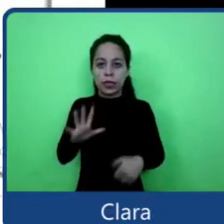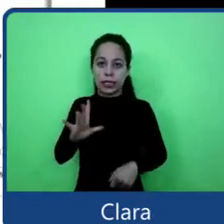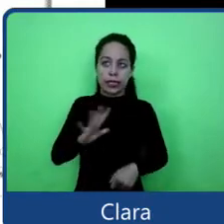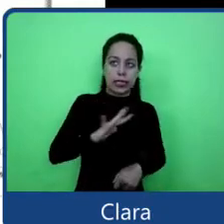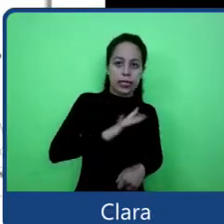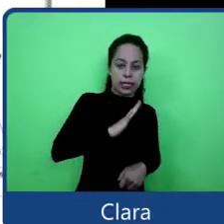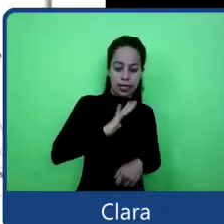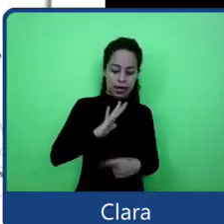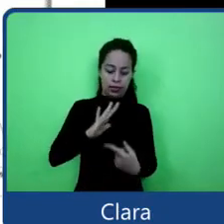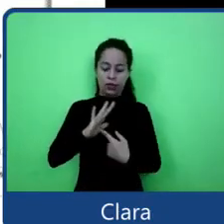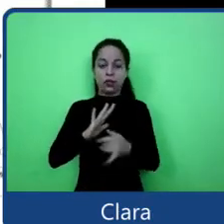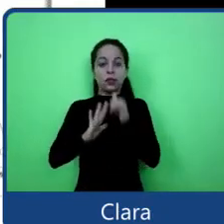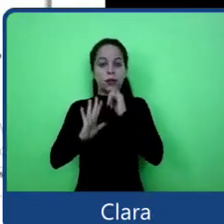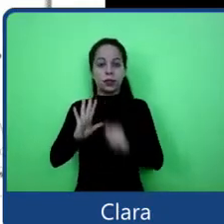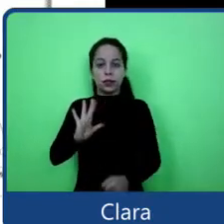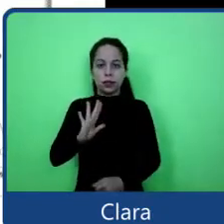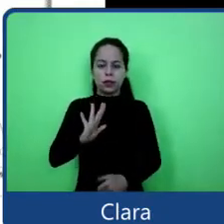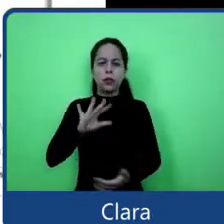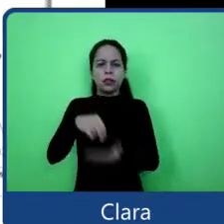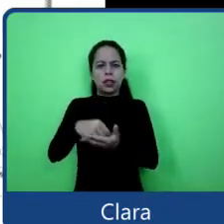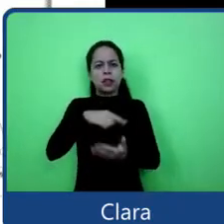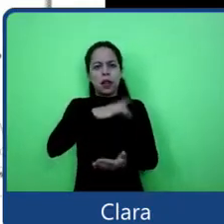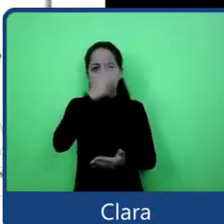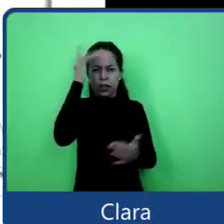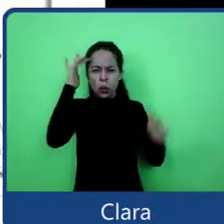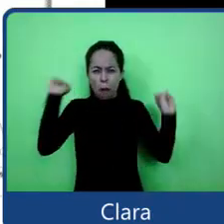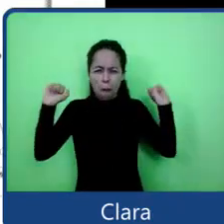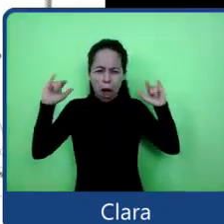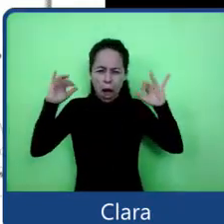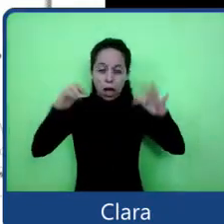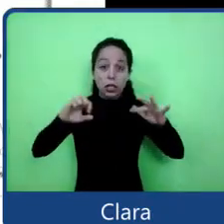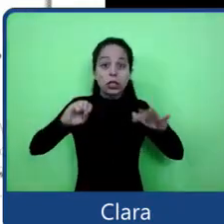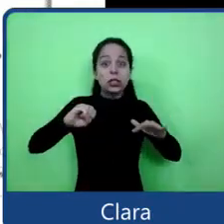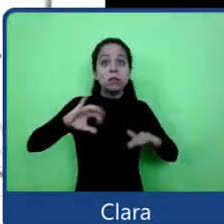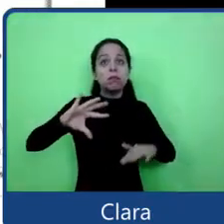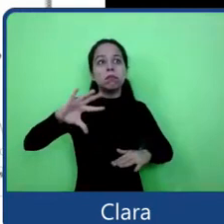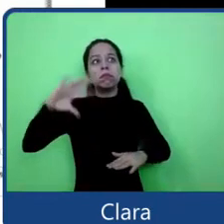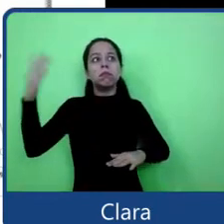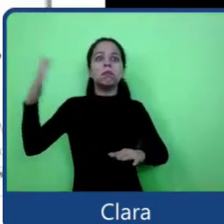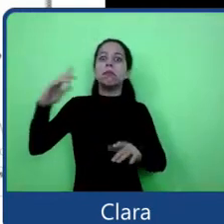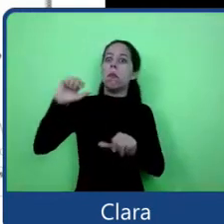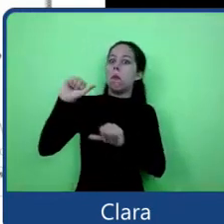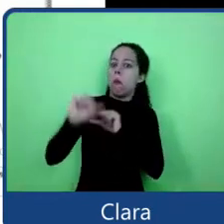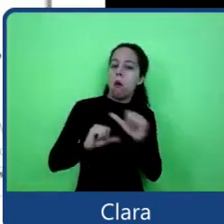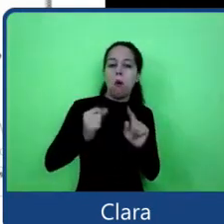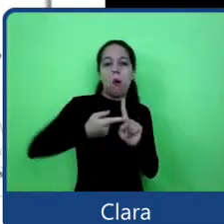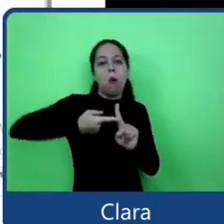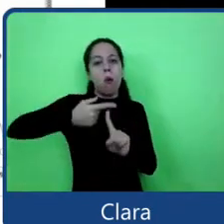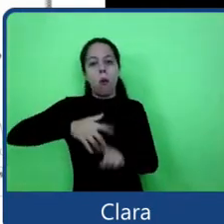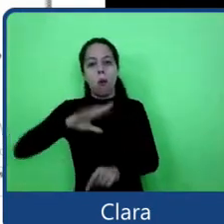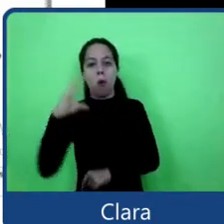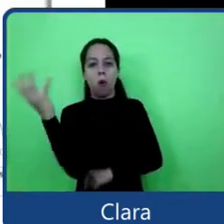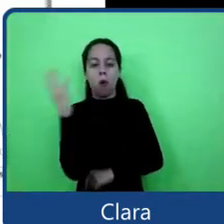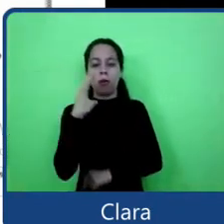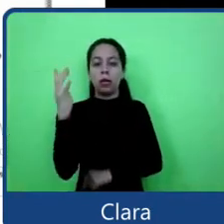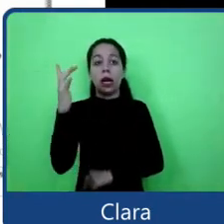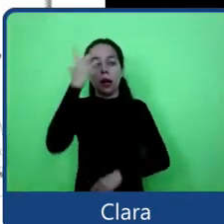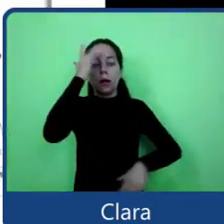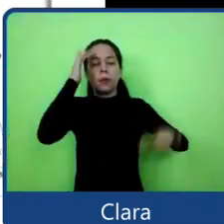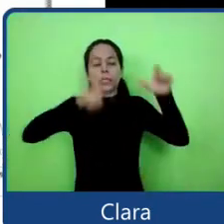densidade populacional, então qualquer mudança no clima que aconteça vai impactar muitas pessoas,